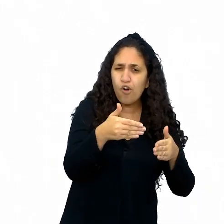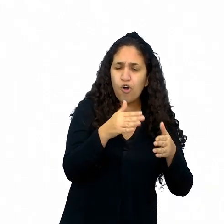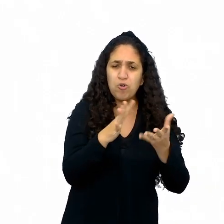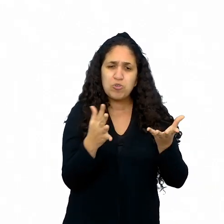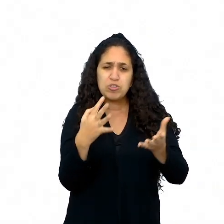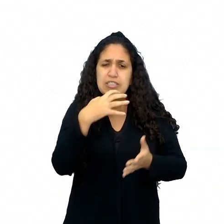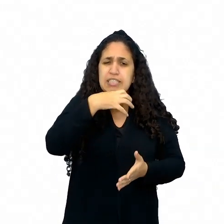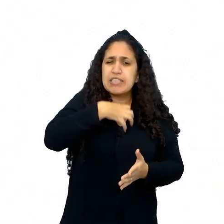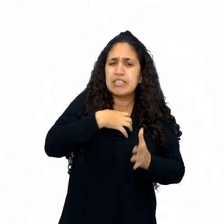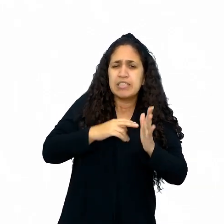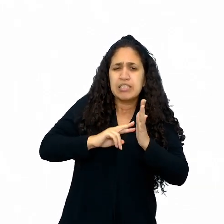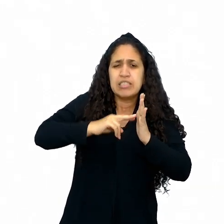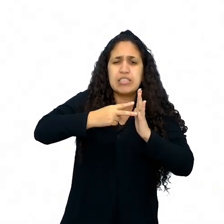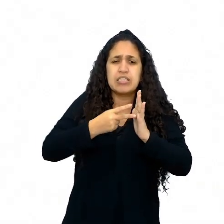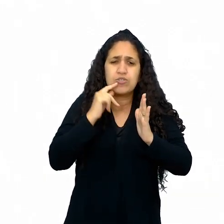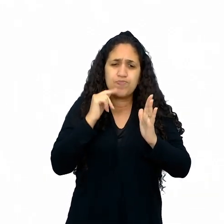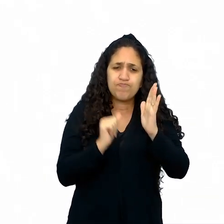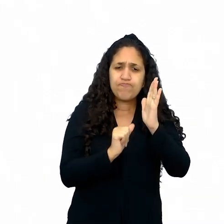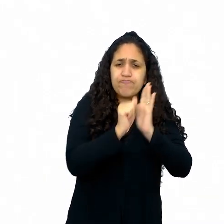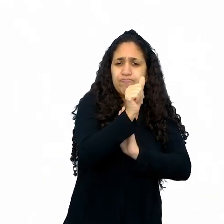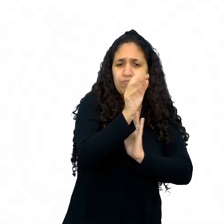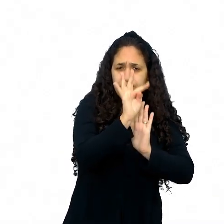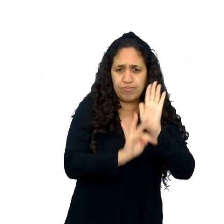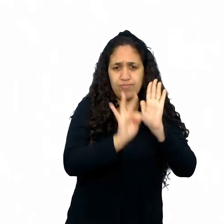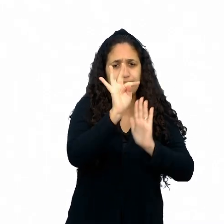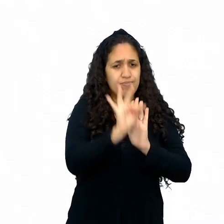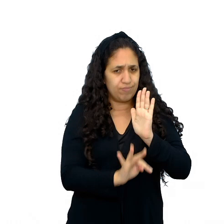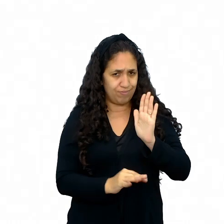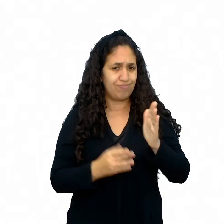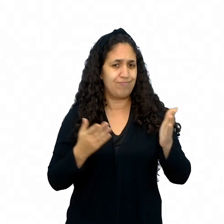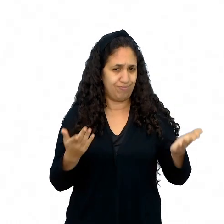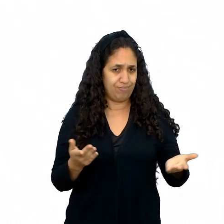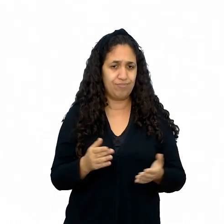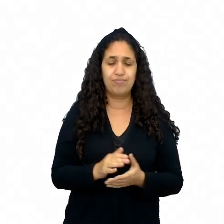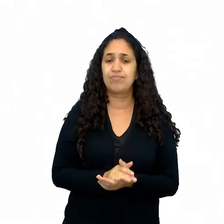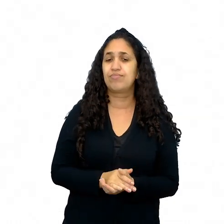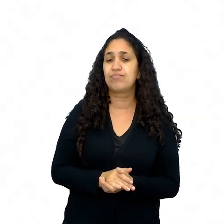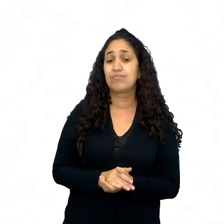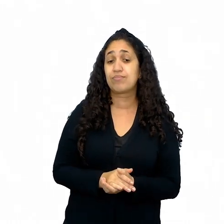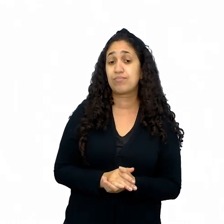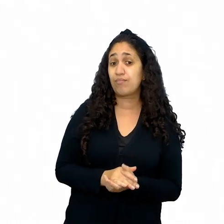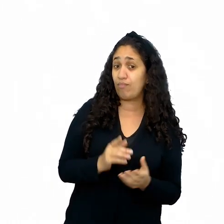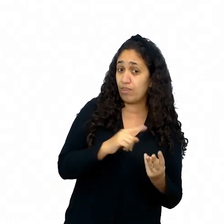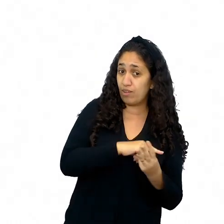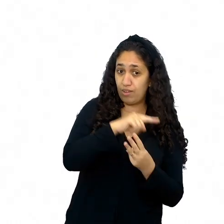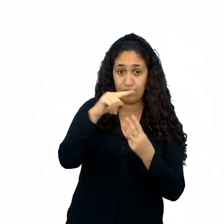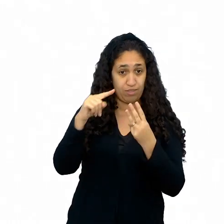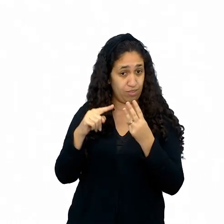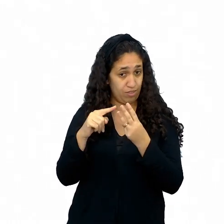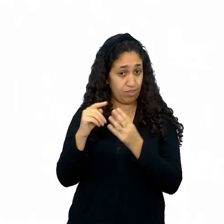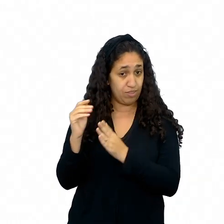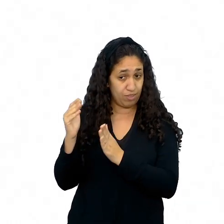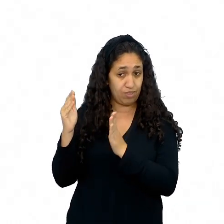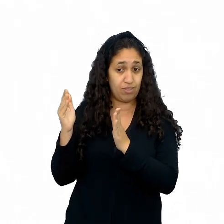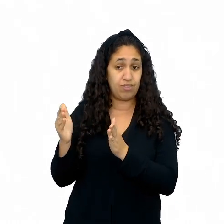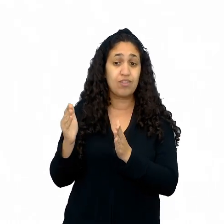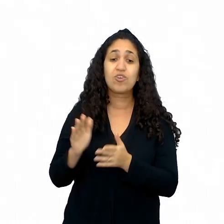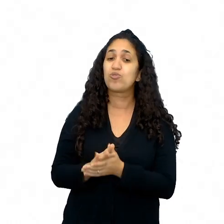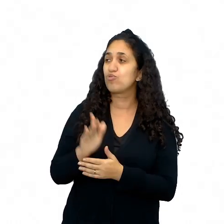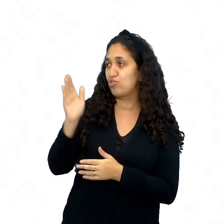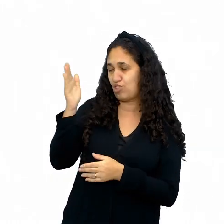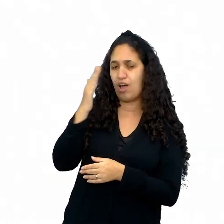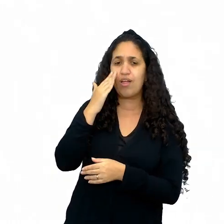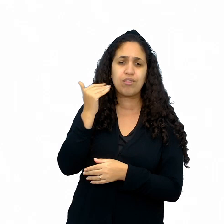de sentido a partir dos gêneros textuais indicados nessa sequência. Num terceiro momento, também como é de praxe,